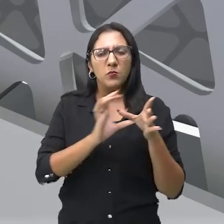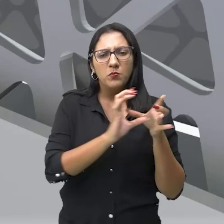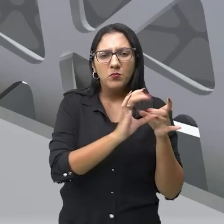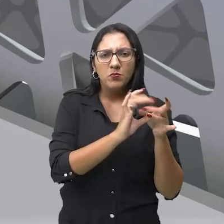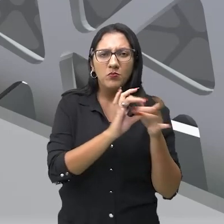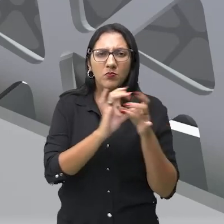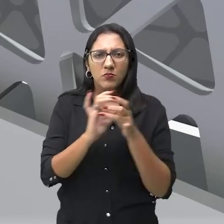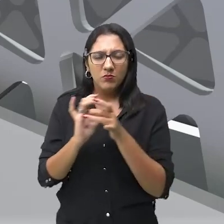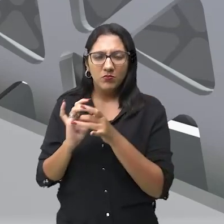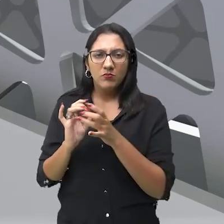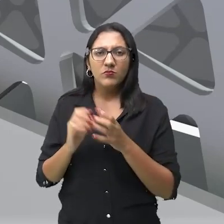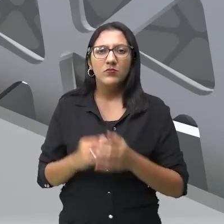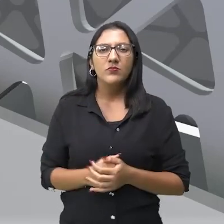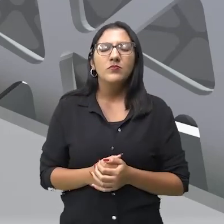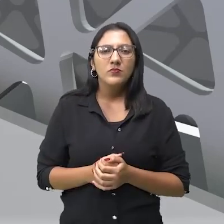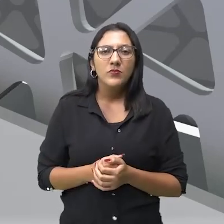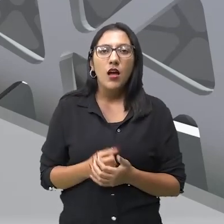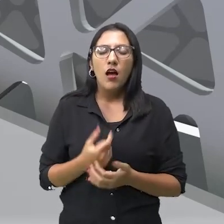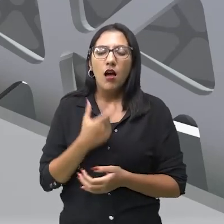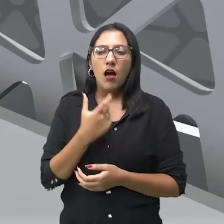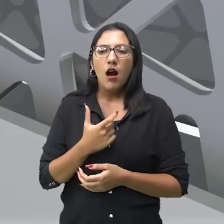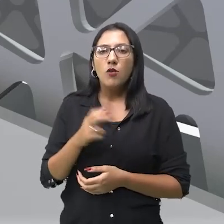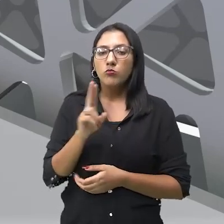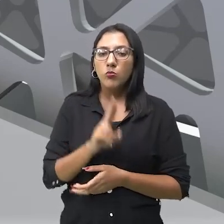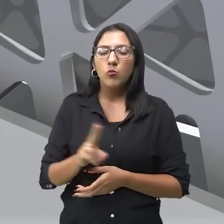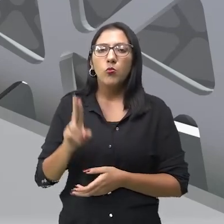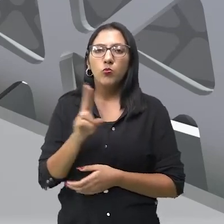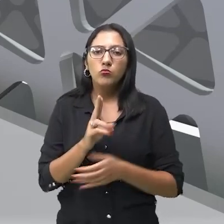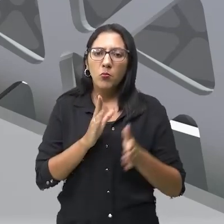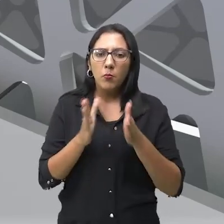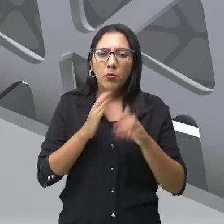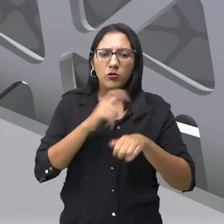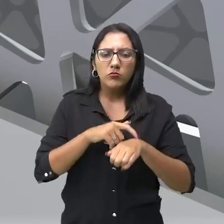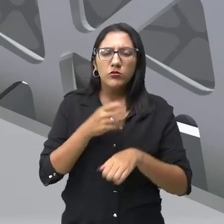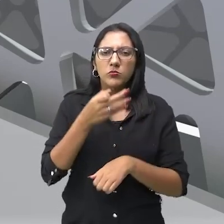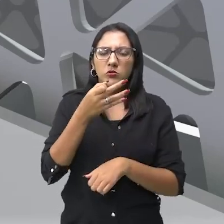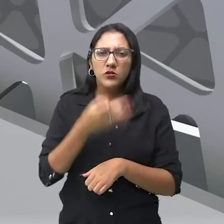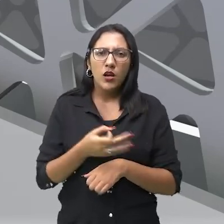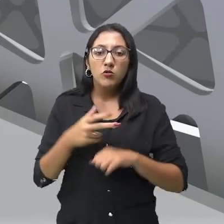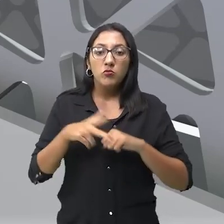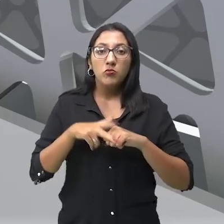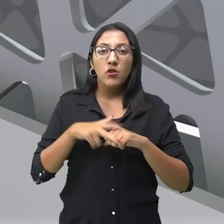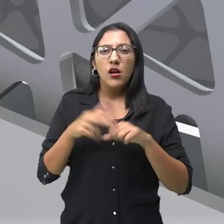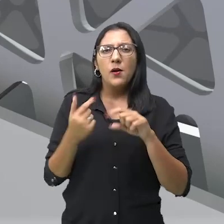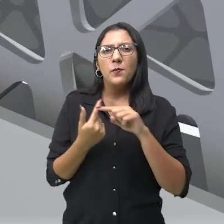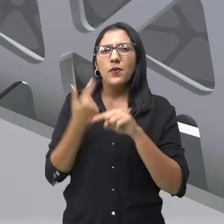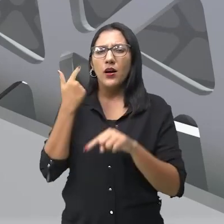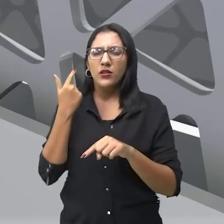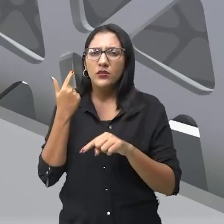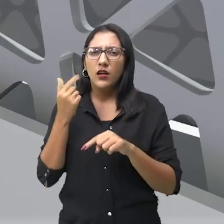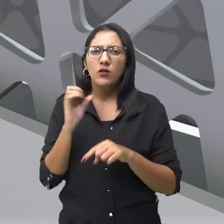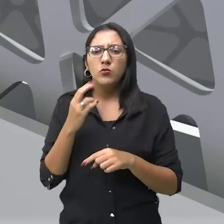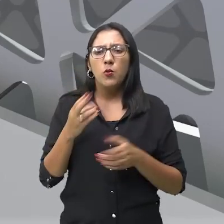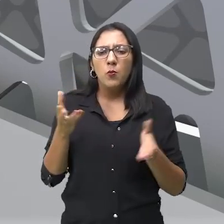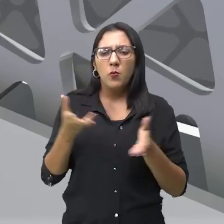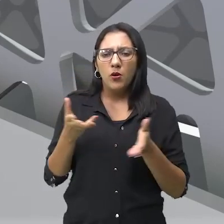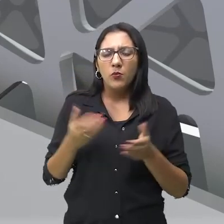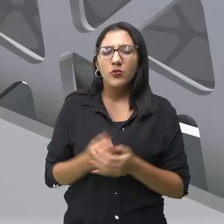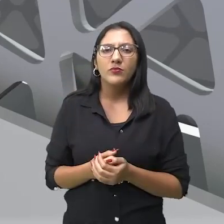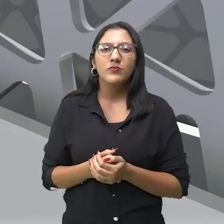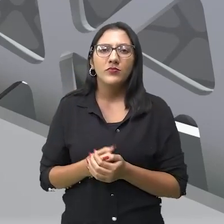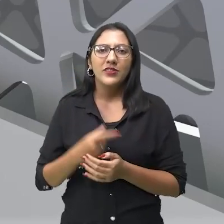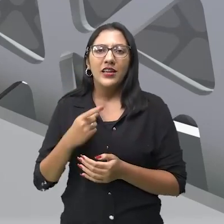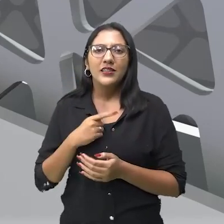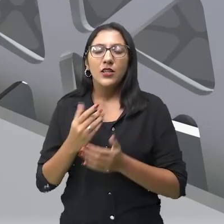coesão sequencial. Ora, eu uso o tempo verbal no passado, no pretérito perfeito, para indicar coisas